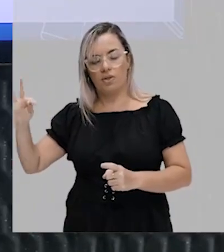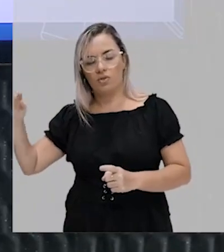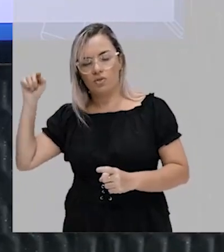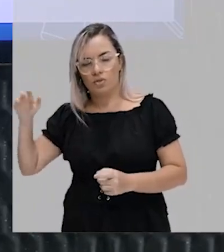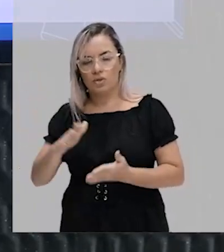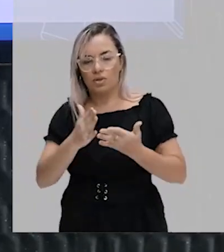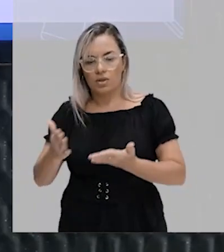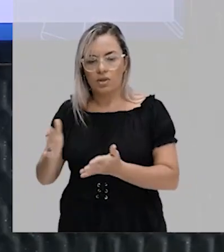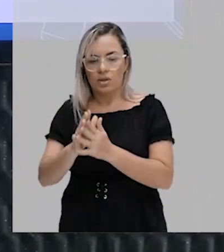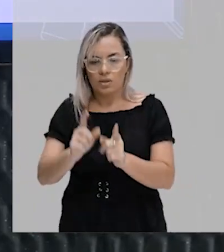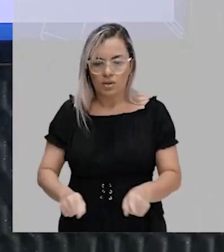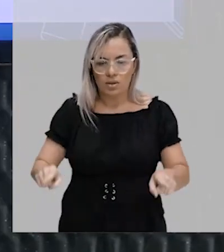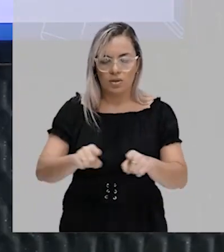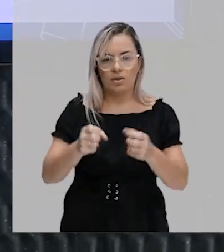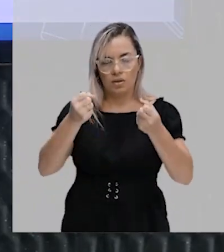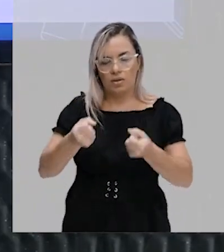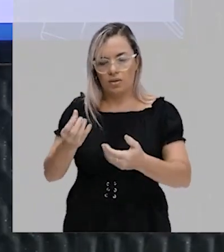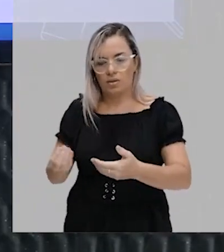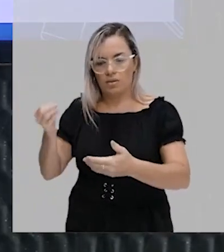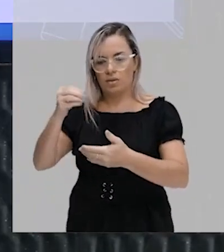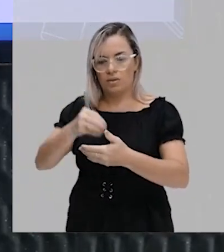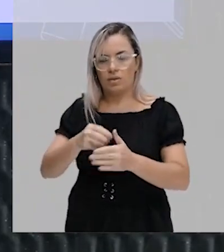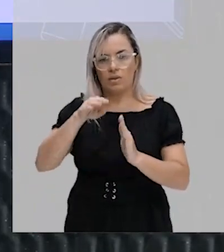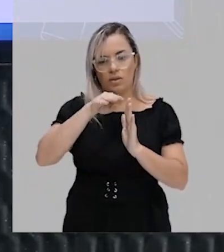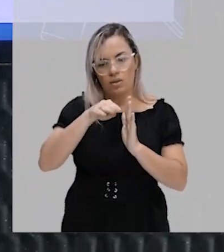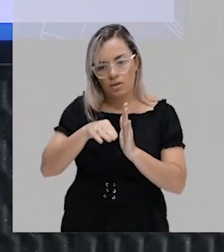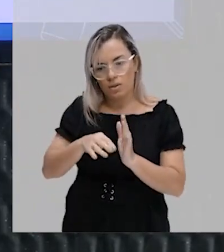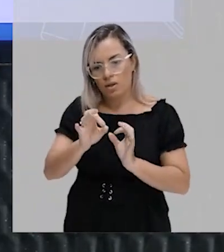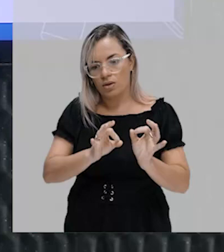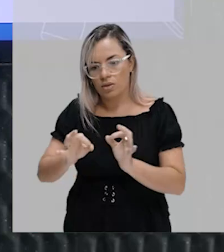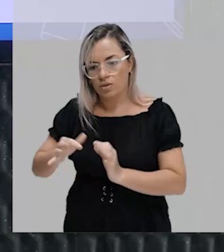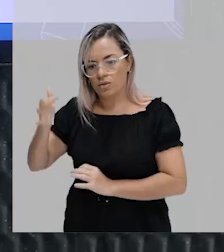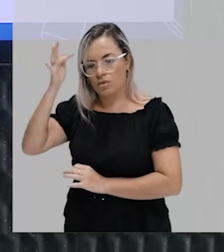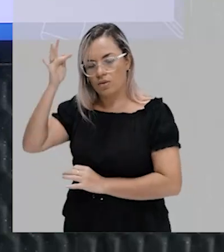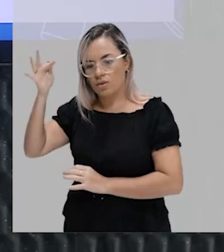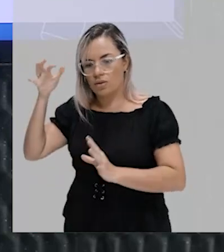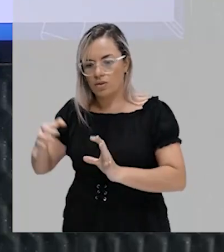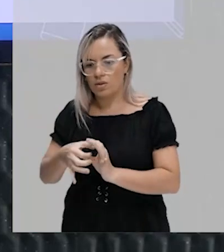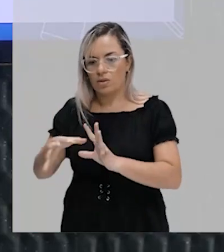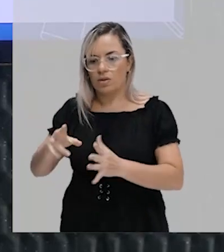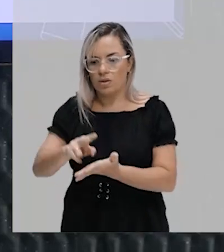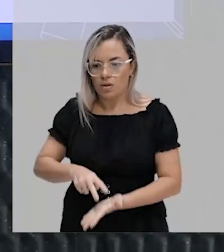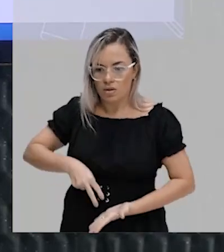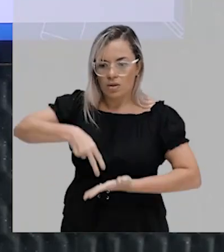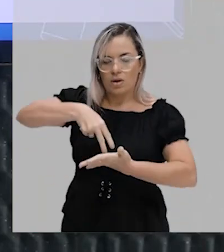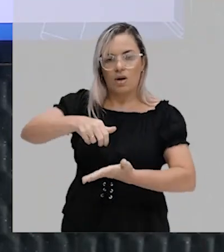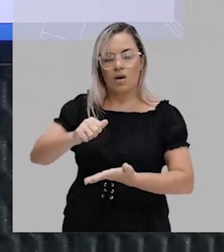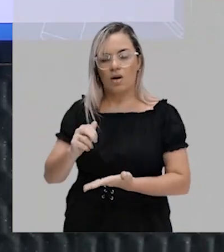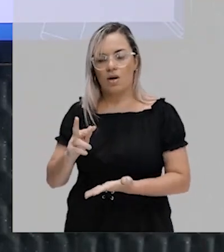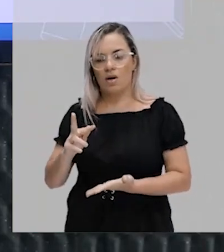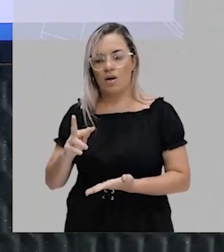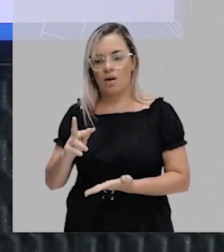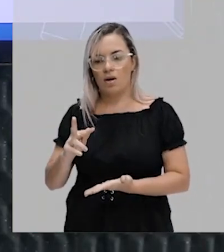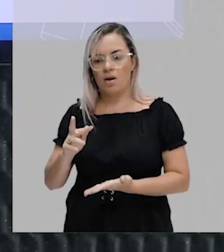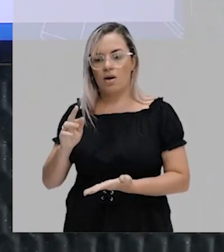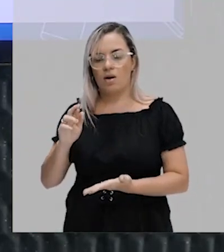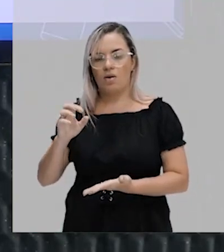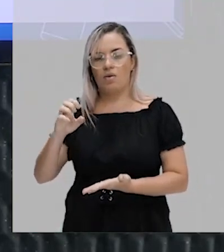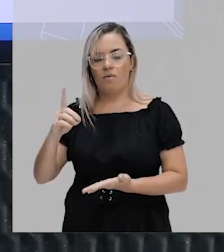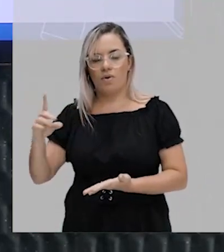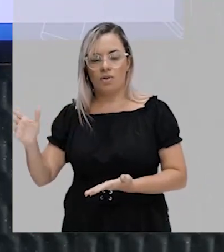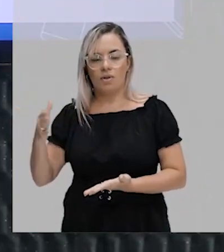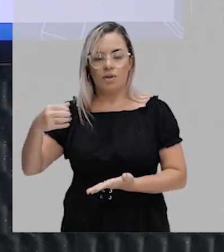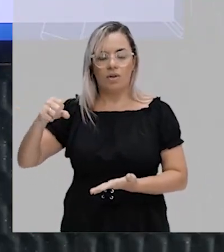de influências de Durkheim o filósofo liberal positivista Alfred Espinasse, que desenvolveu estudos